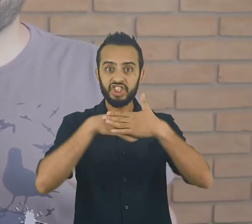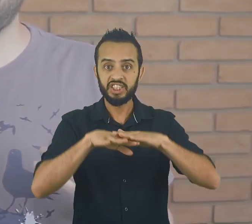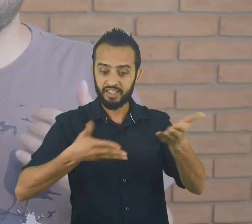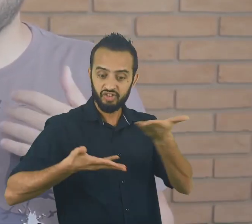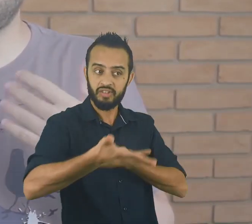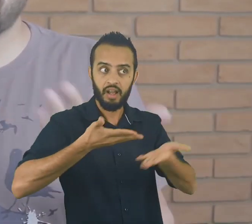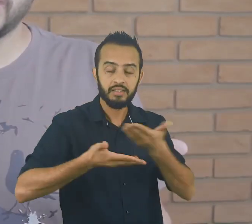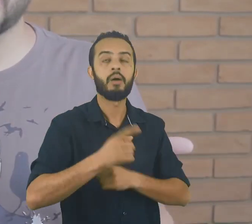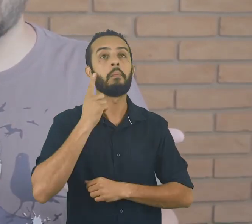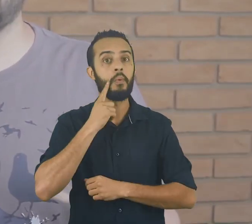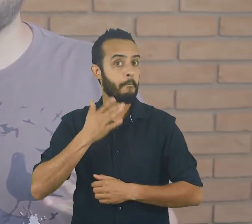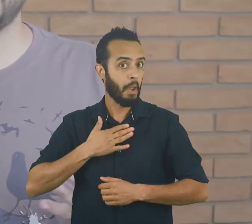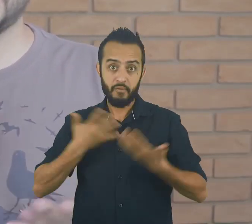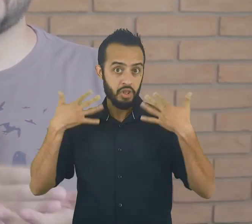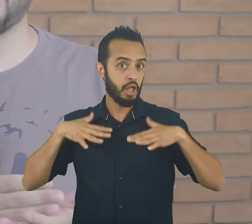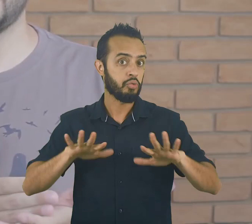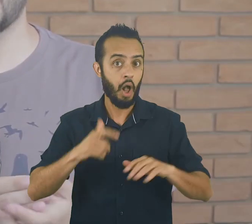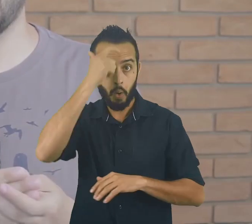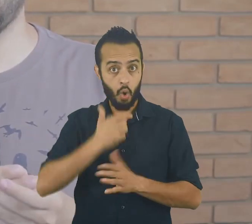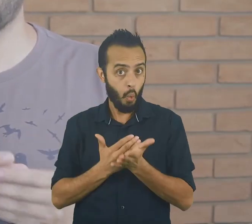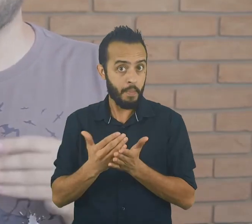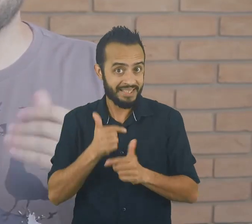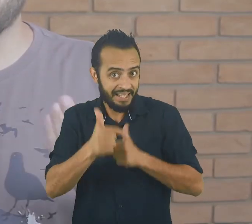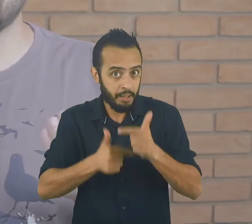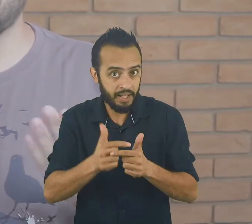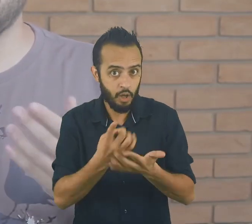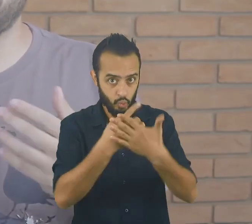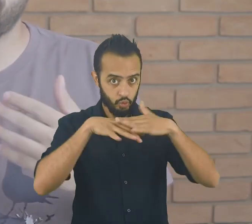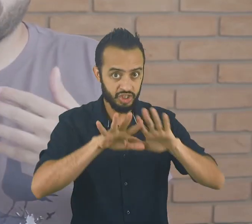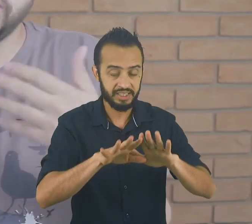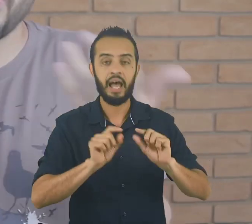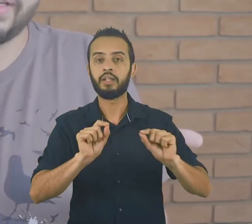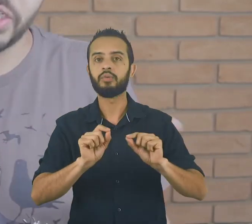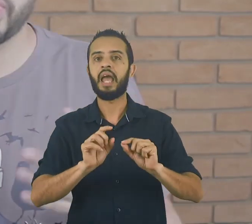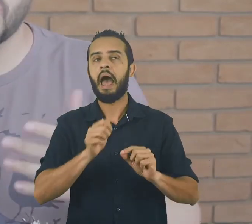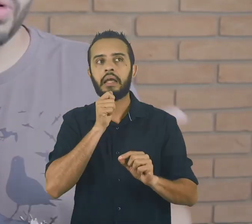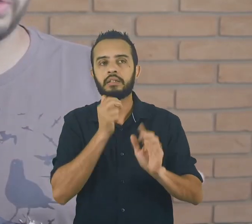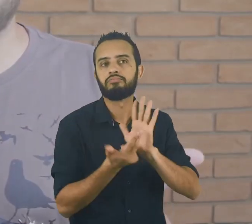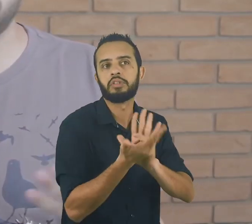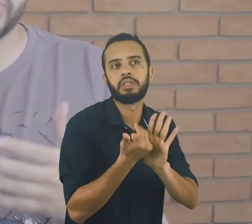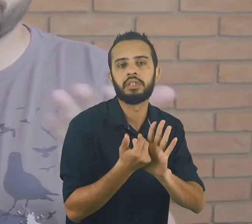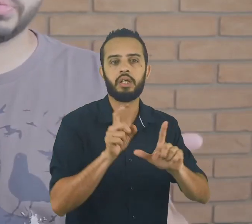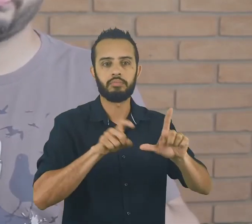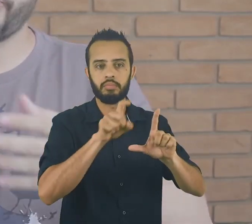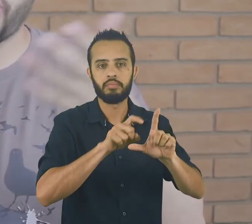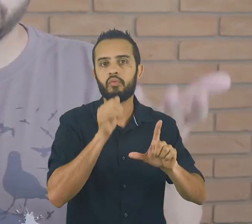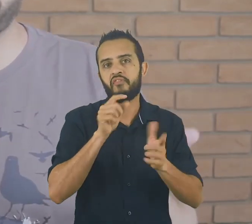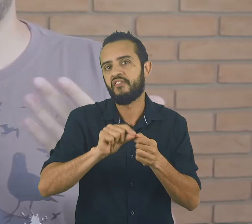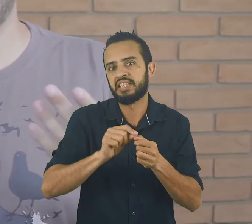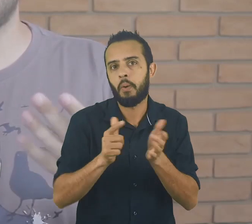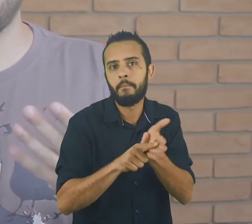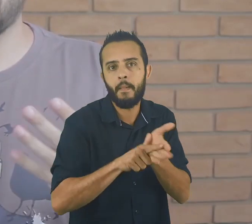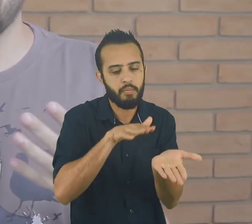para mim foi meio que natural. Eu comecei a trabalhar com design cuidando de coisas que eram ou não interativas ou pouco interativas, como por exemplo um